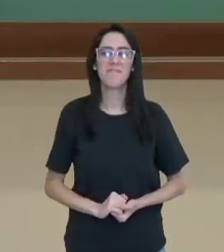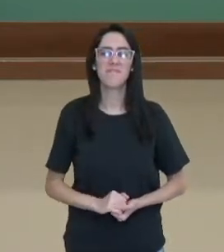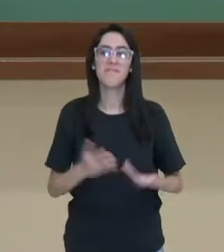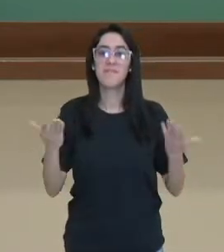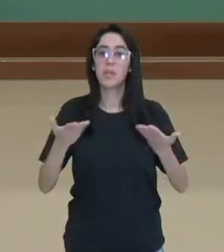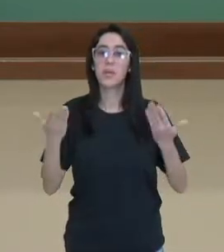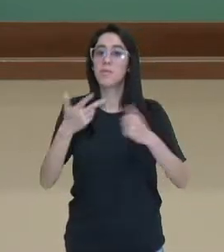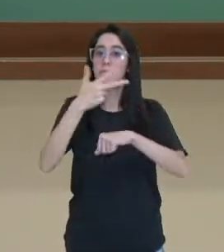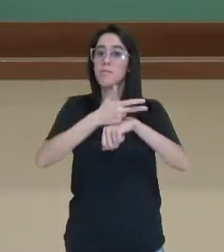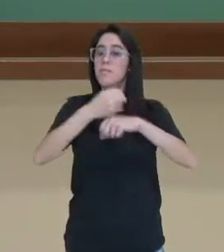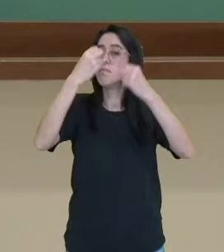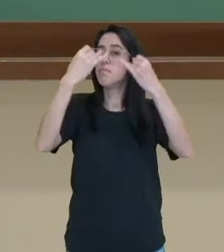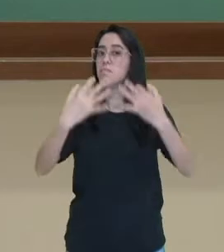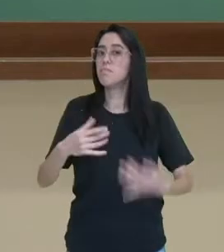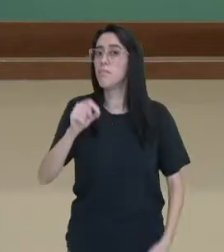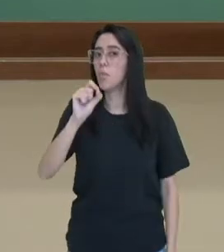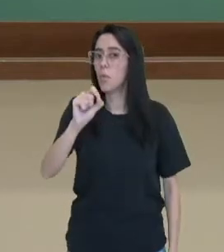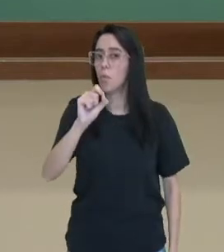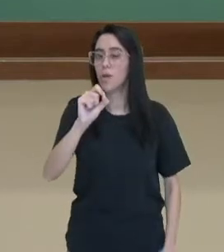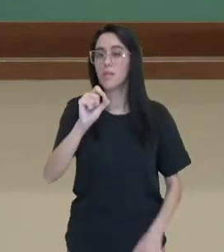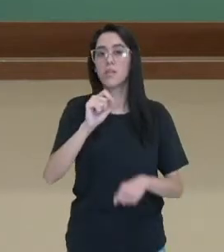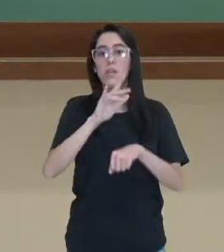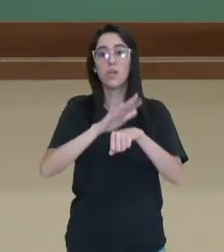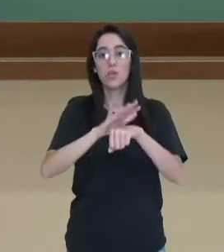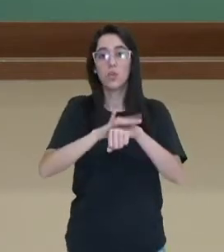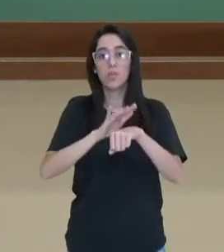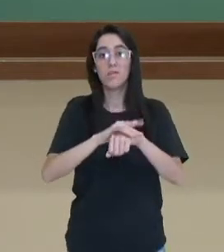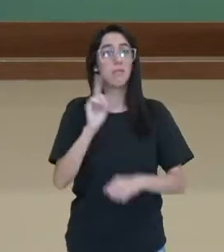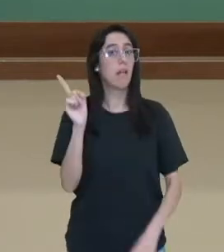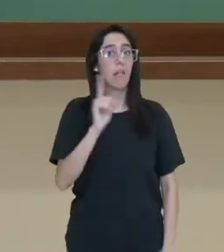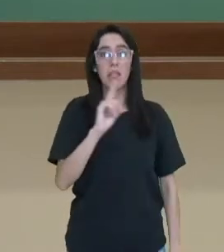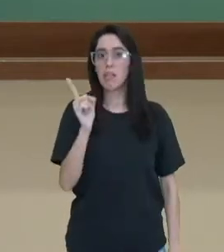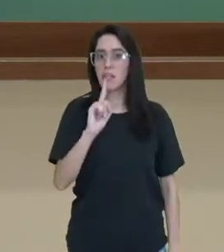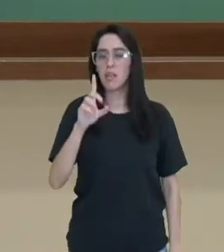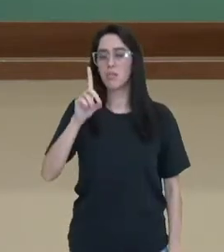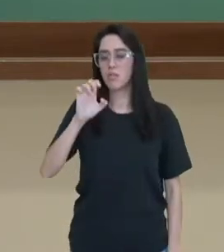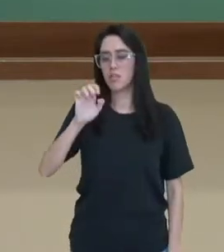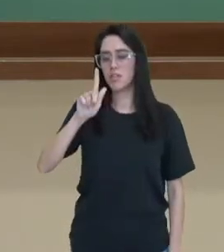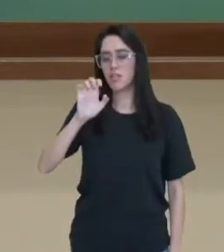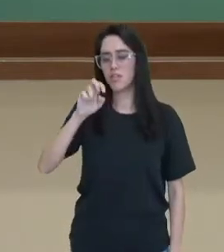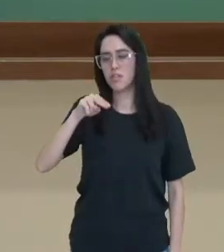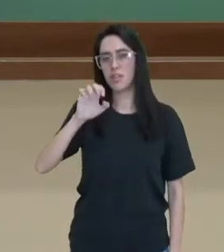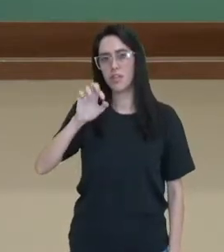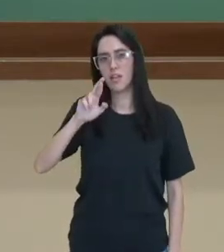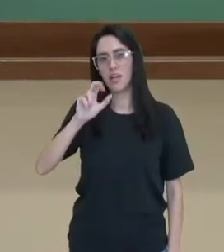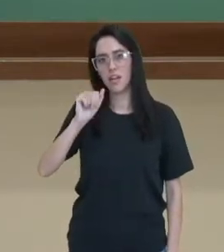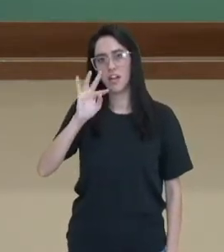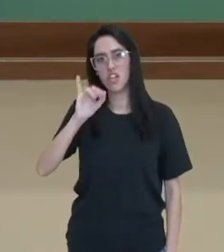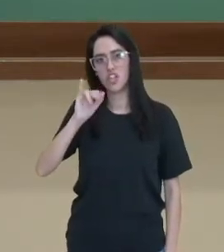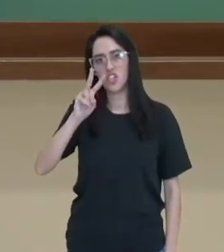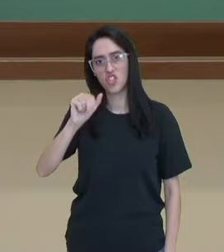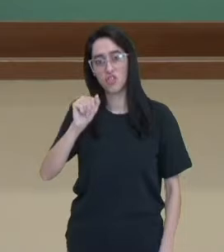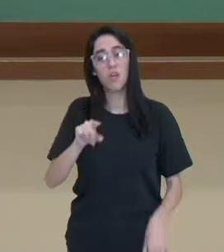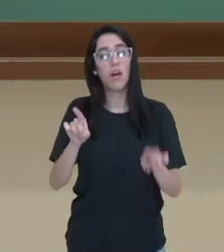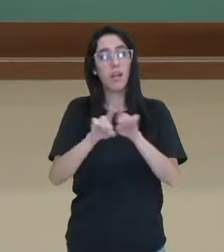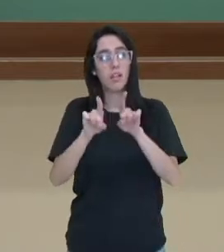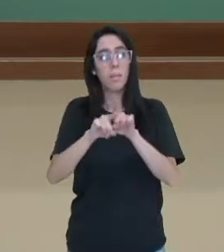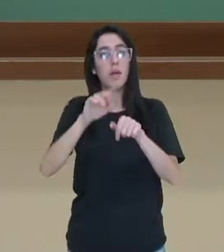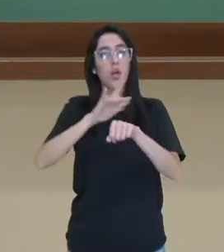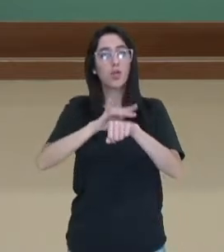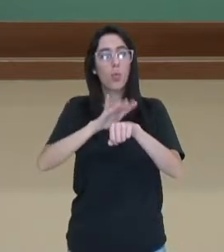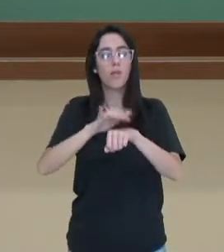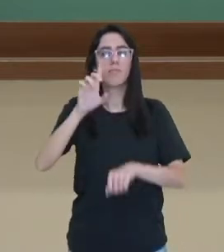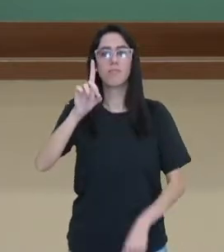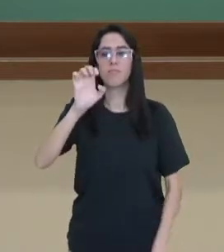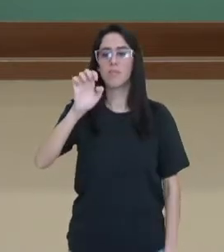Nesse vídeo nós vamos falar sobre doenças não degenerativas e degenerativas do sistema nervoso. É uma